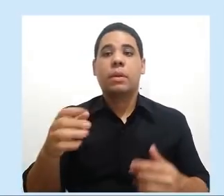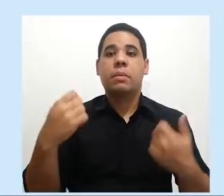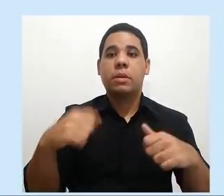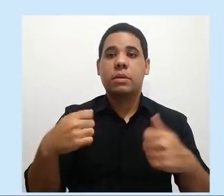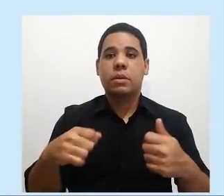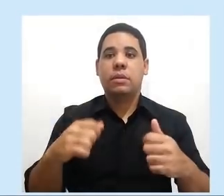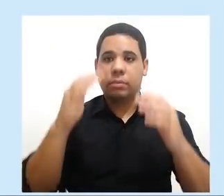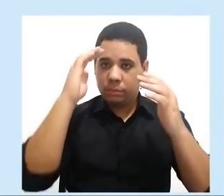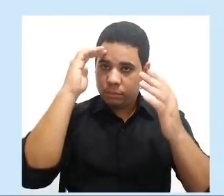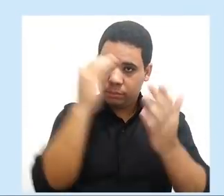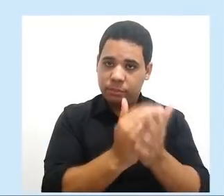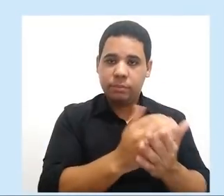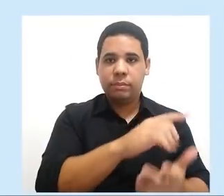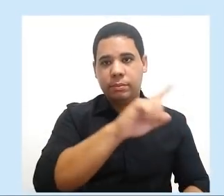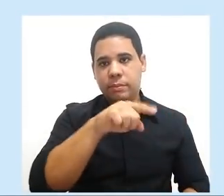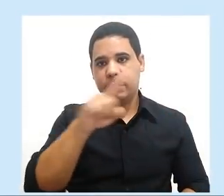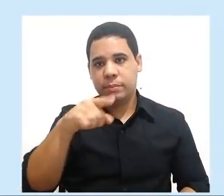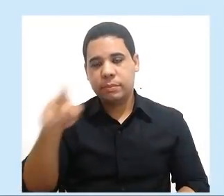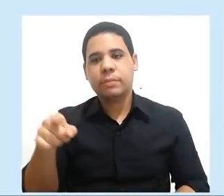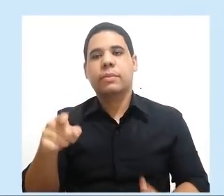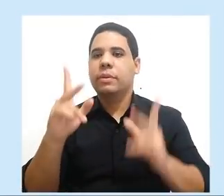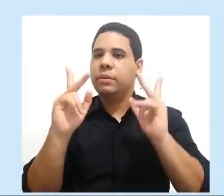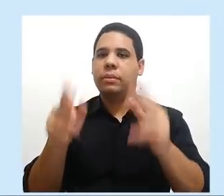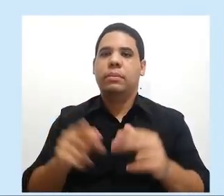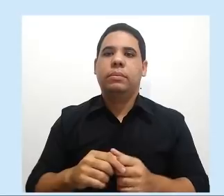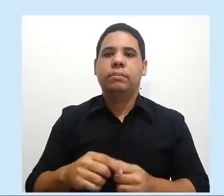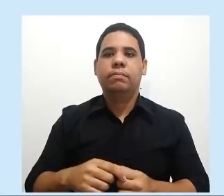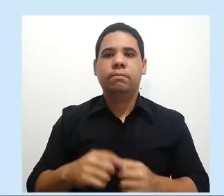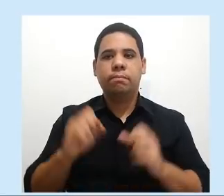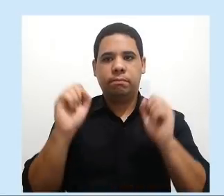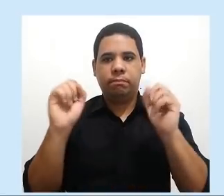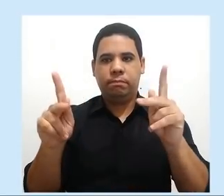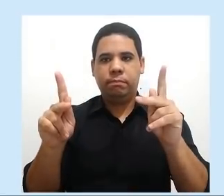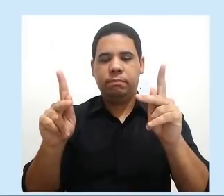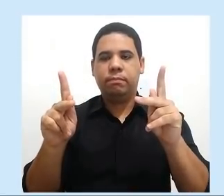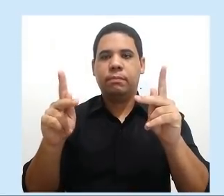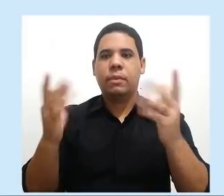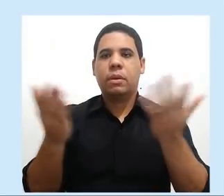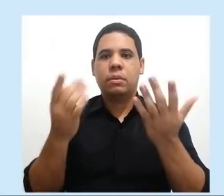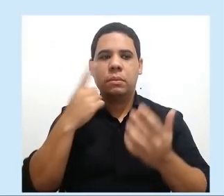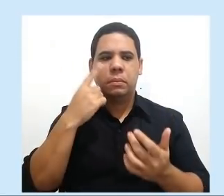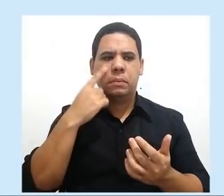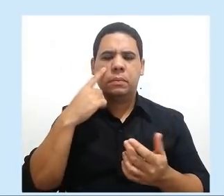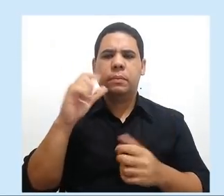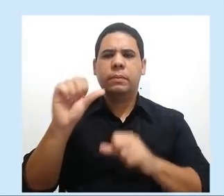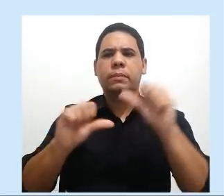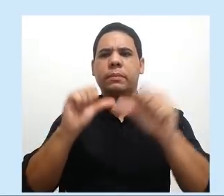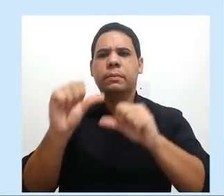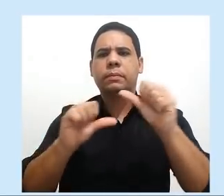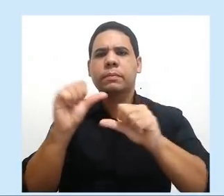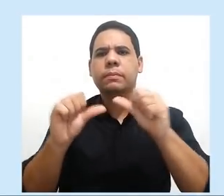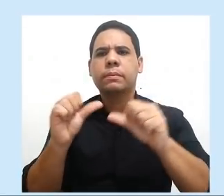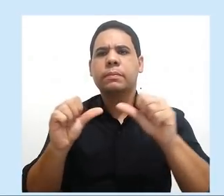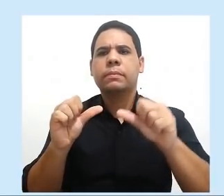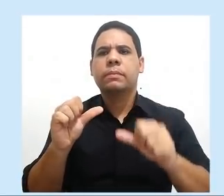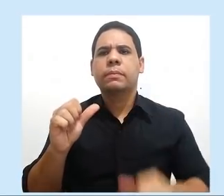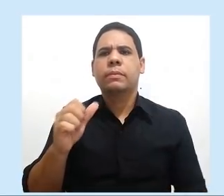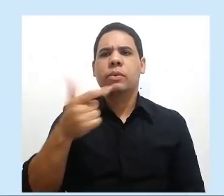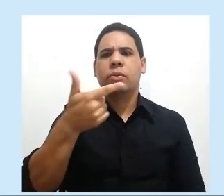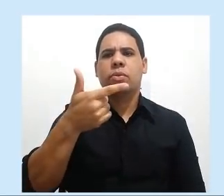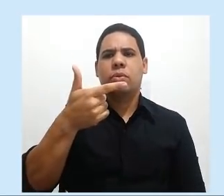também anda nesse sentido, a mesma quantidade de casas. Ok? Nós iremos ver agora a transformação